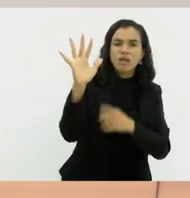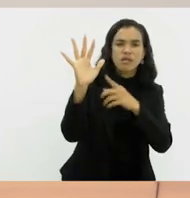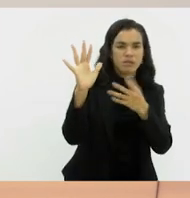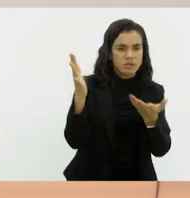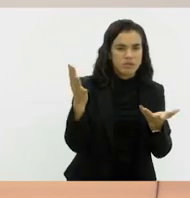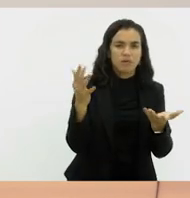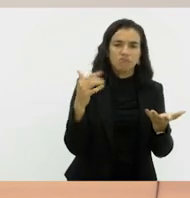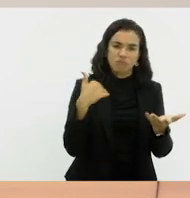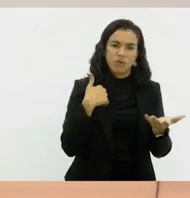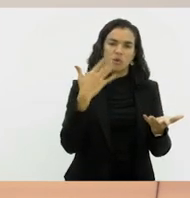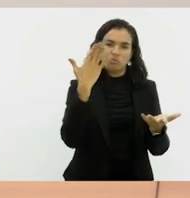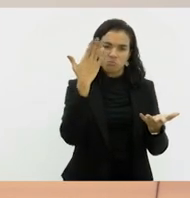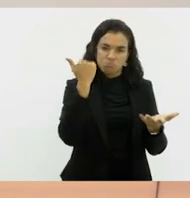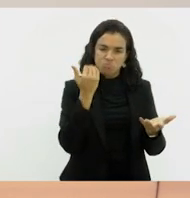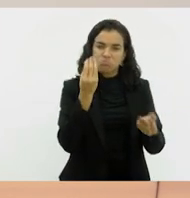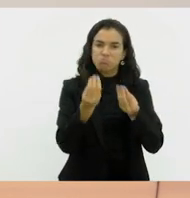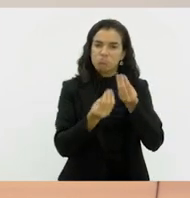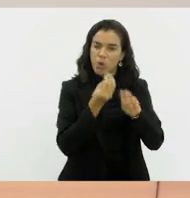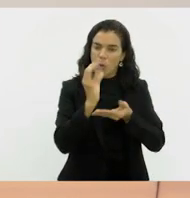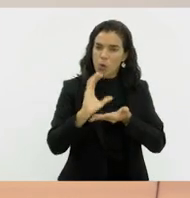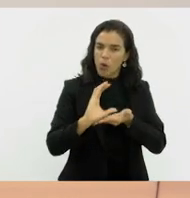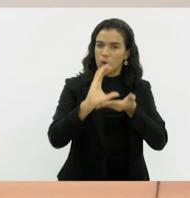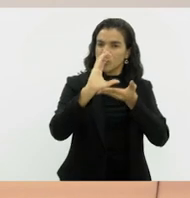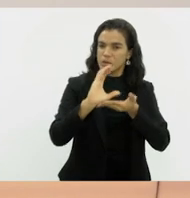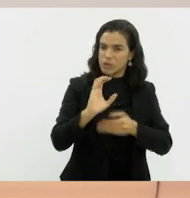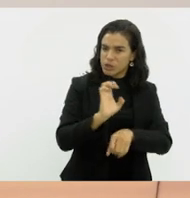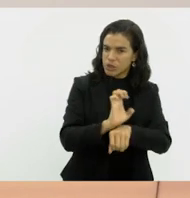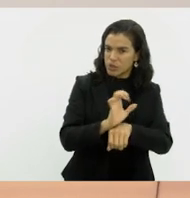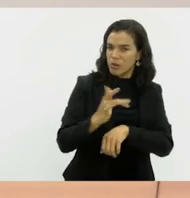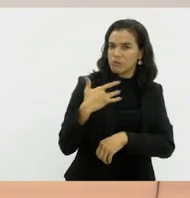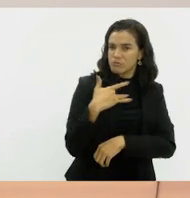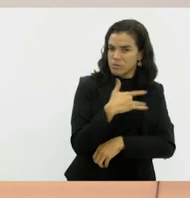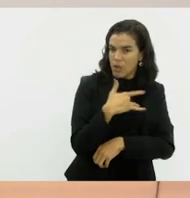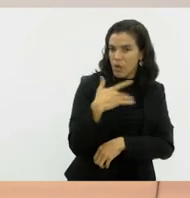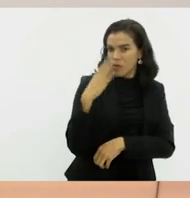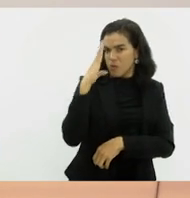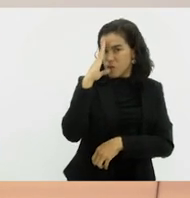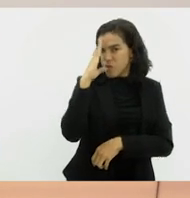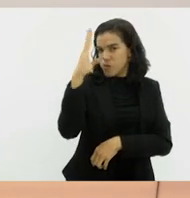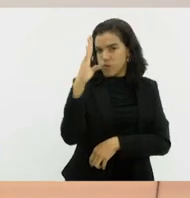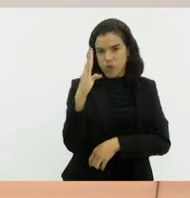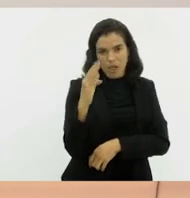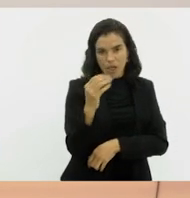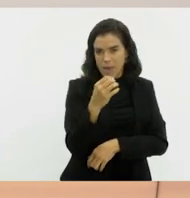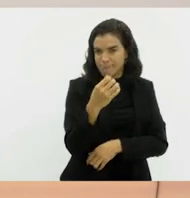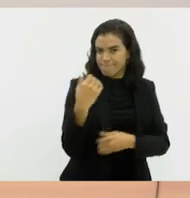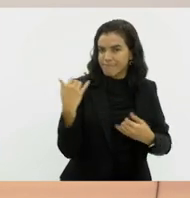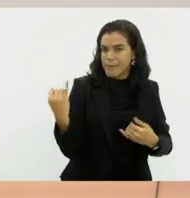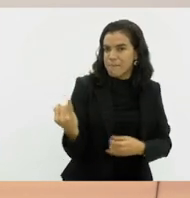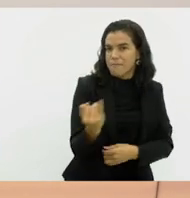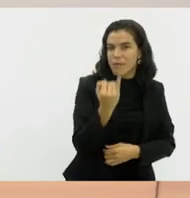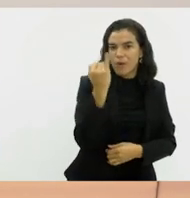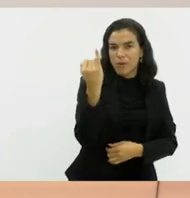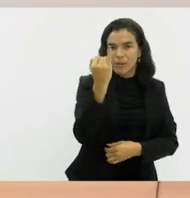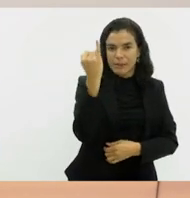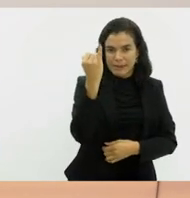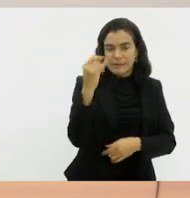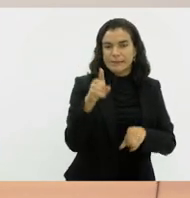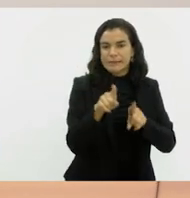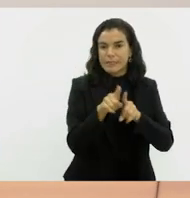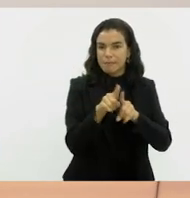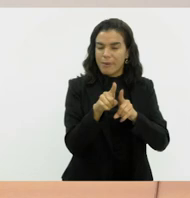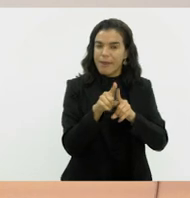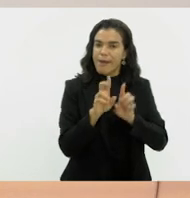o quanto o Conselho Estadual de Saúde é fundamental, né, a presença da